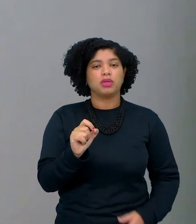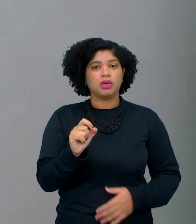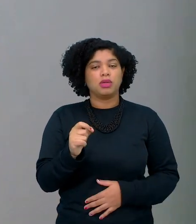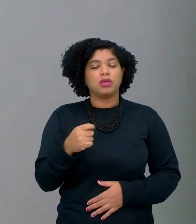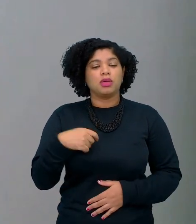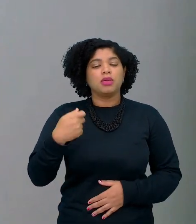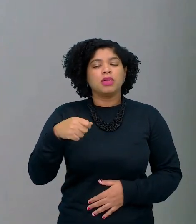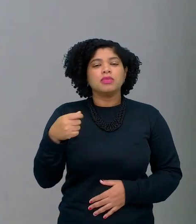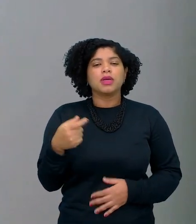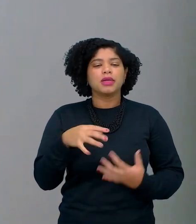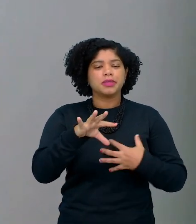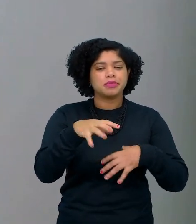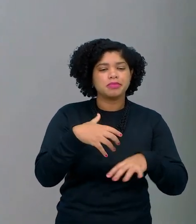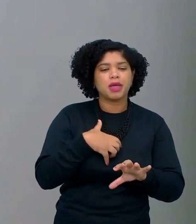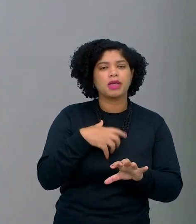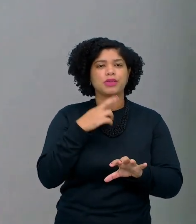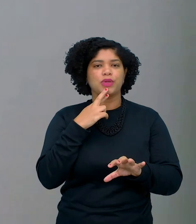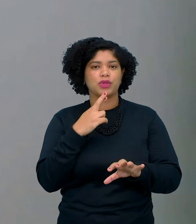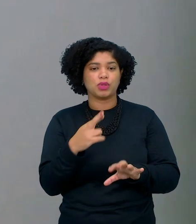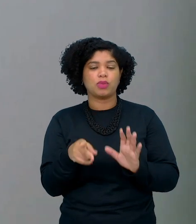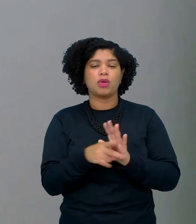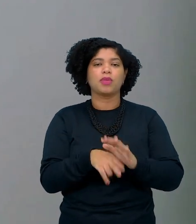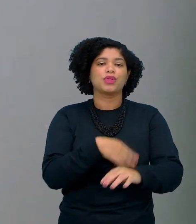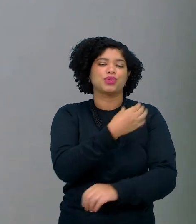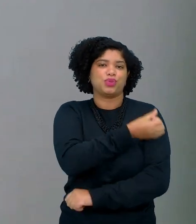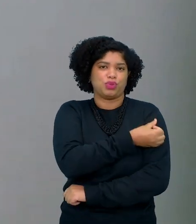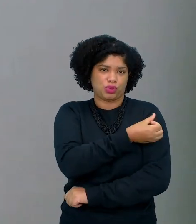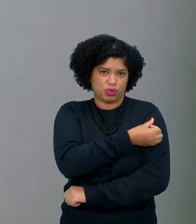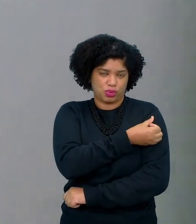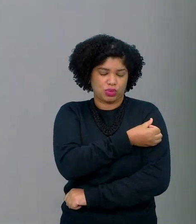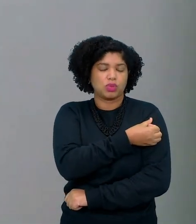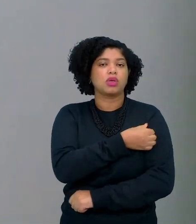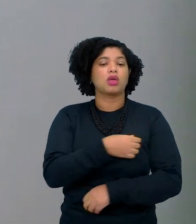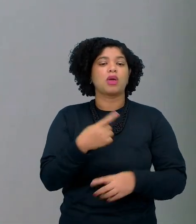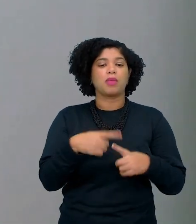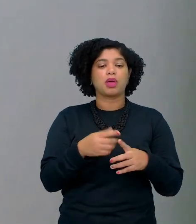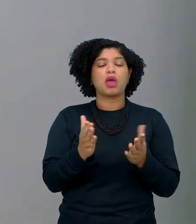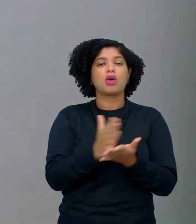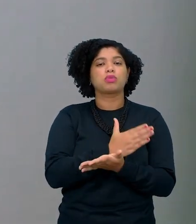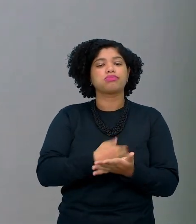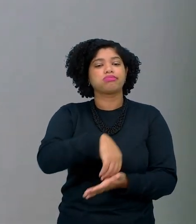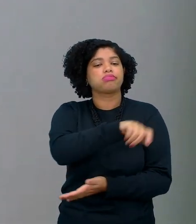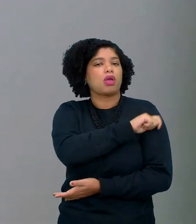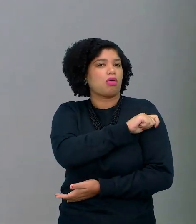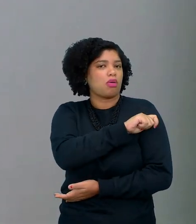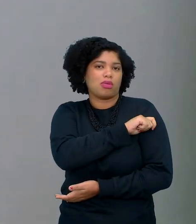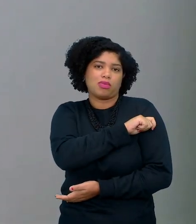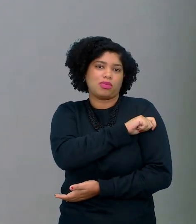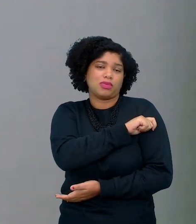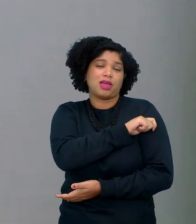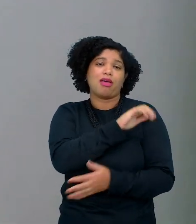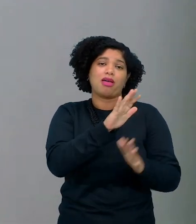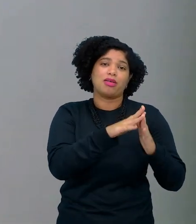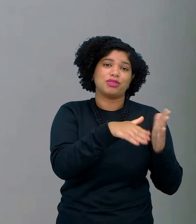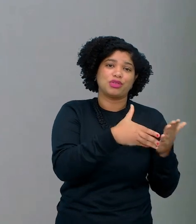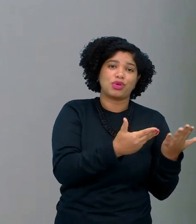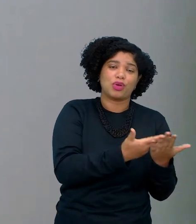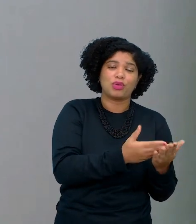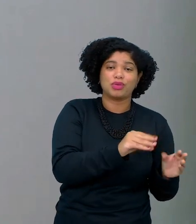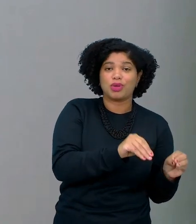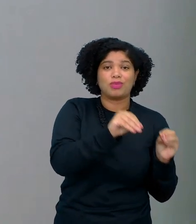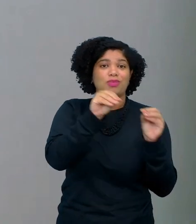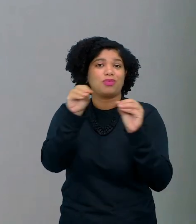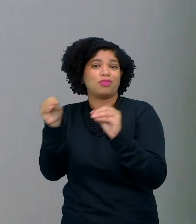de sensibilidade quando se trata de um sexto ano, né? Nós temos aí alunos que mudaram de escola, que ainda